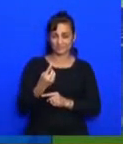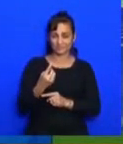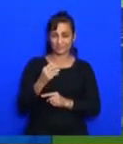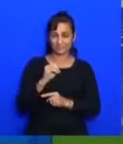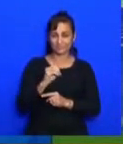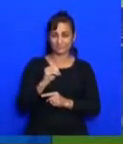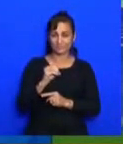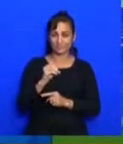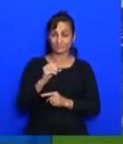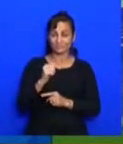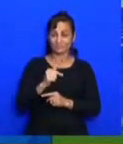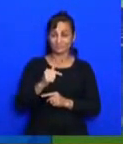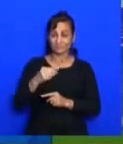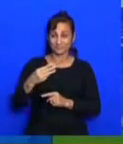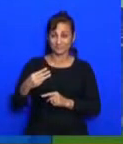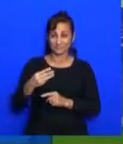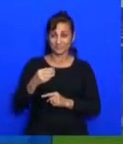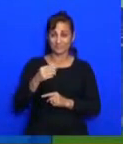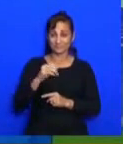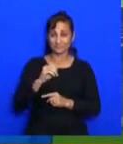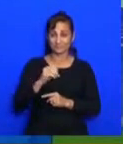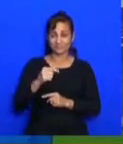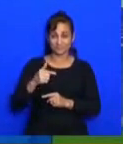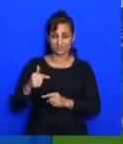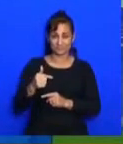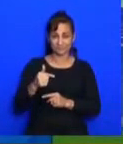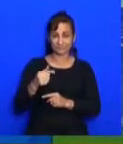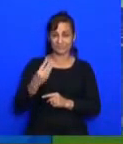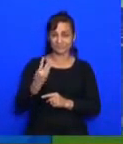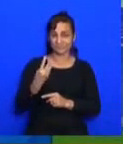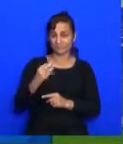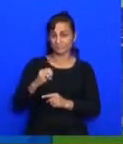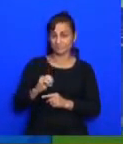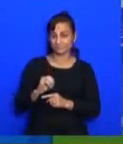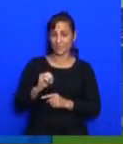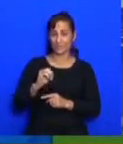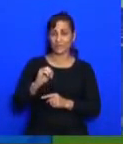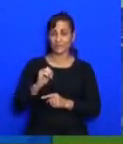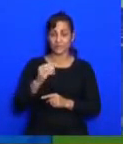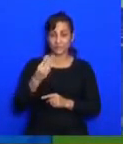41, 73, 07,